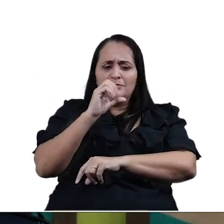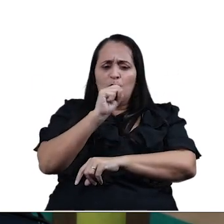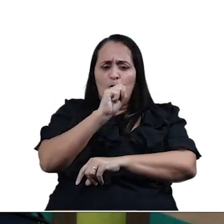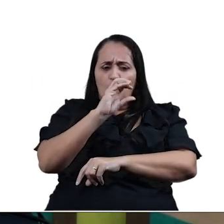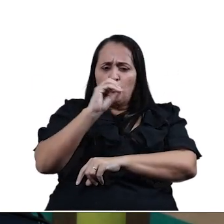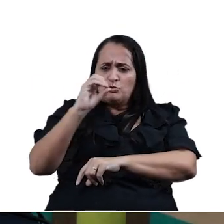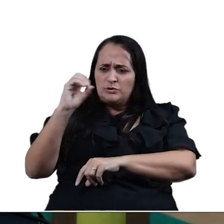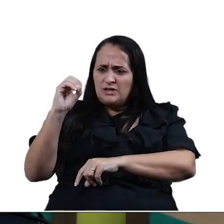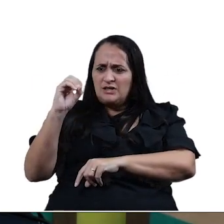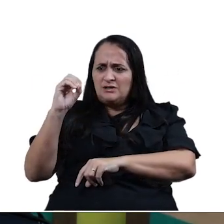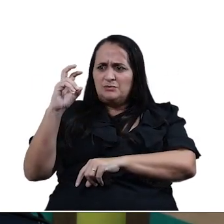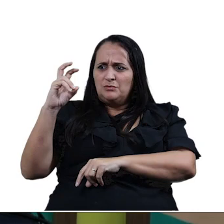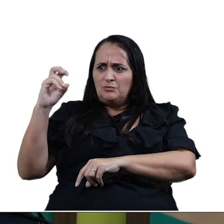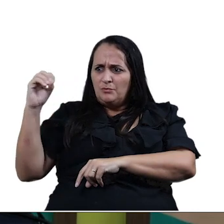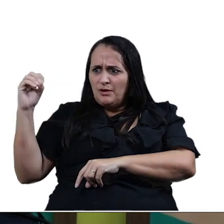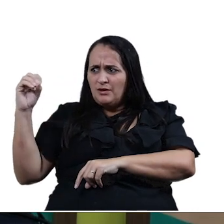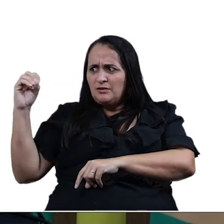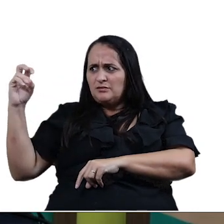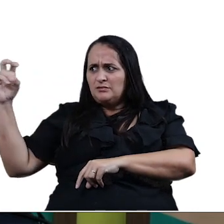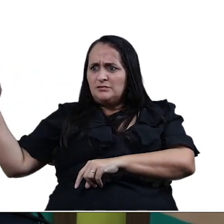compor.